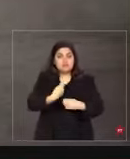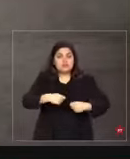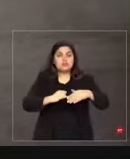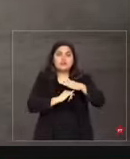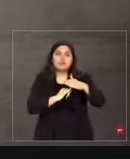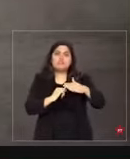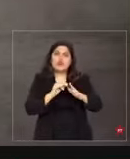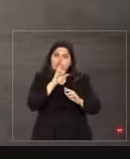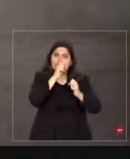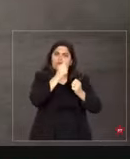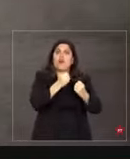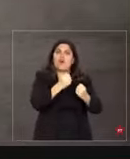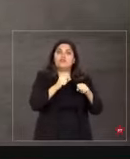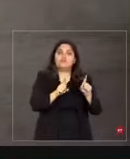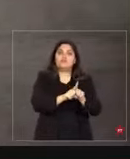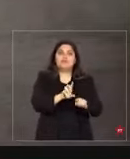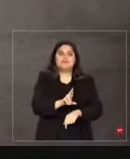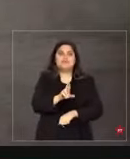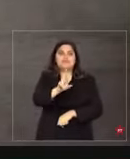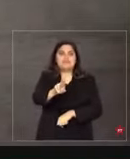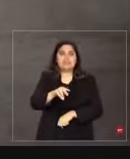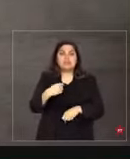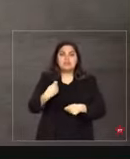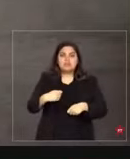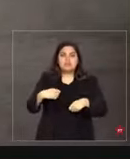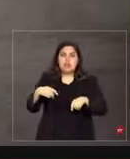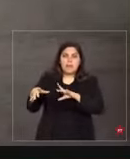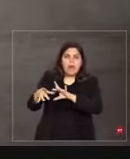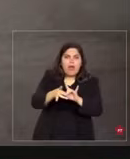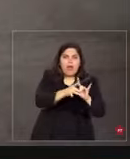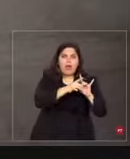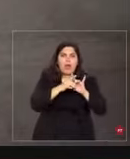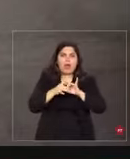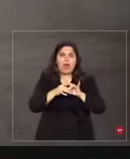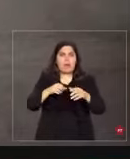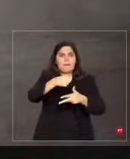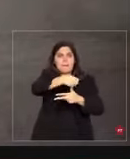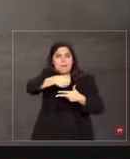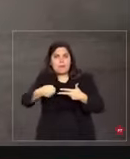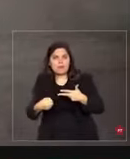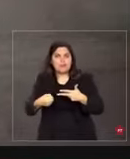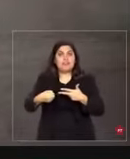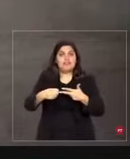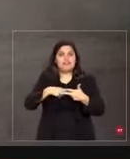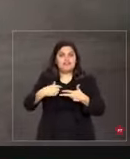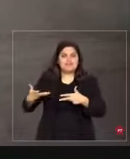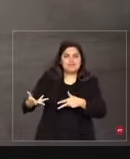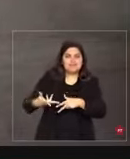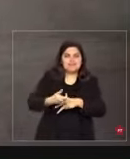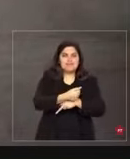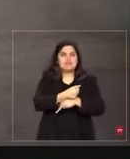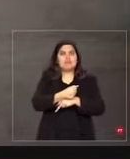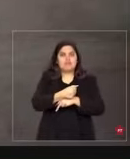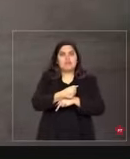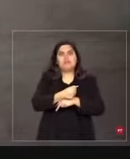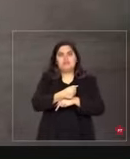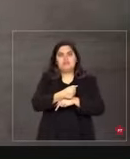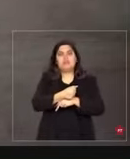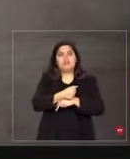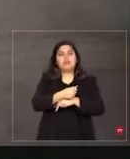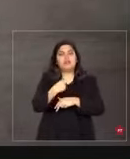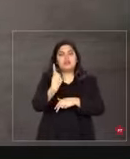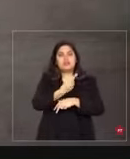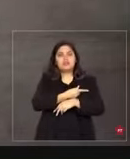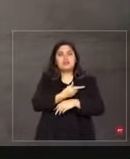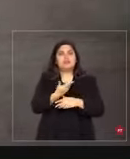e representativas. Precisamos de harmonia entre os poderes, com um eficiente sistema de pesos e contrapesos